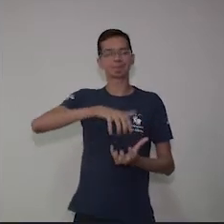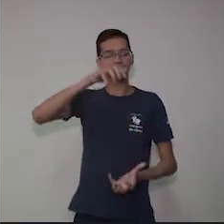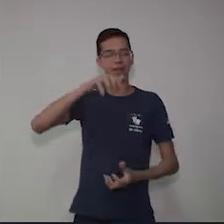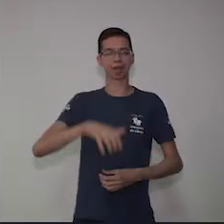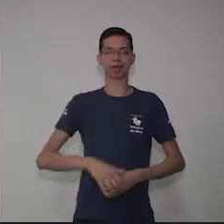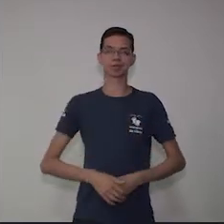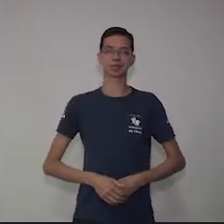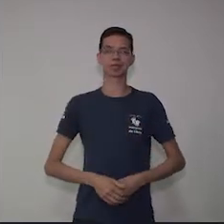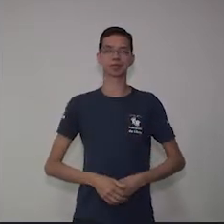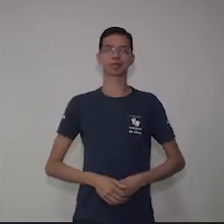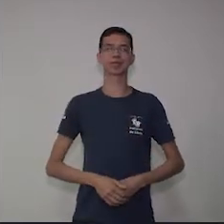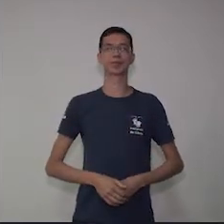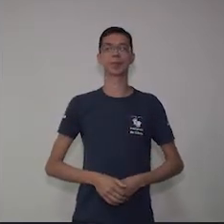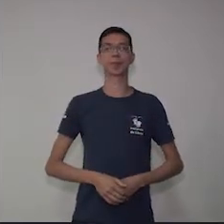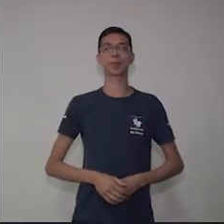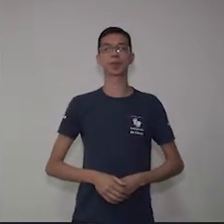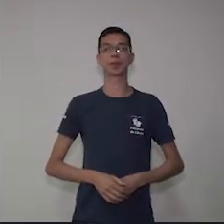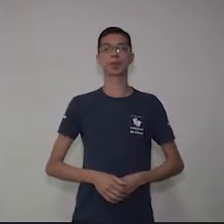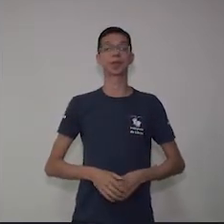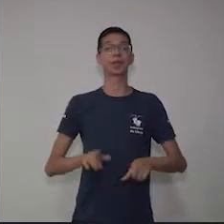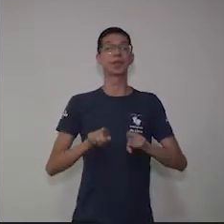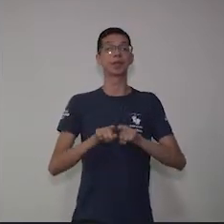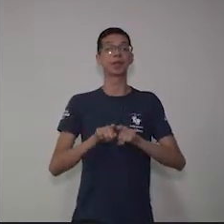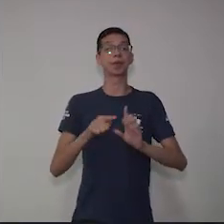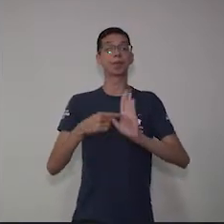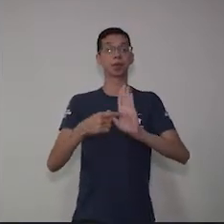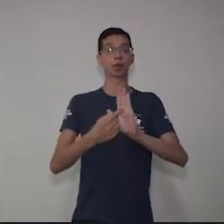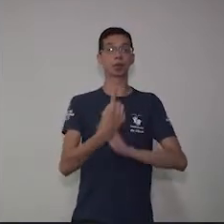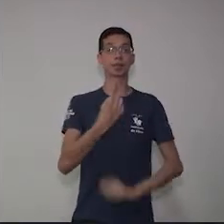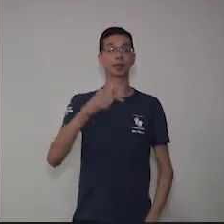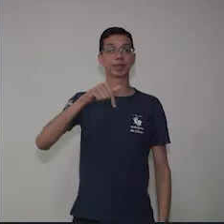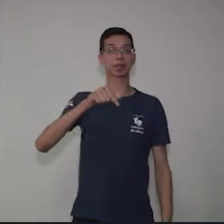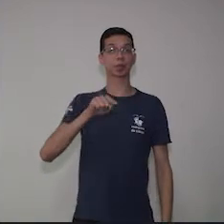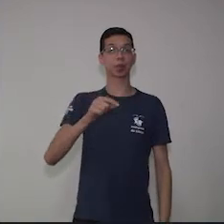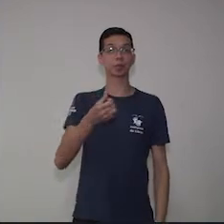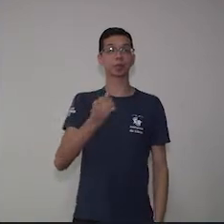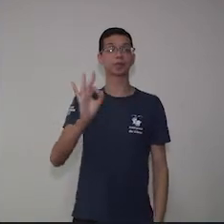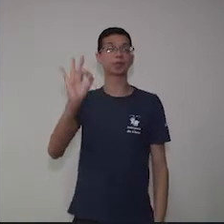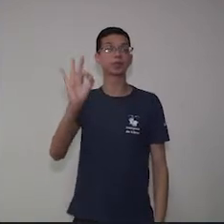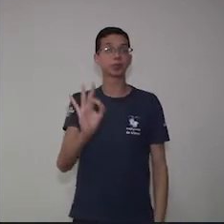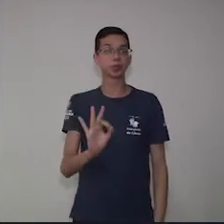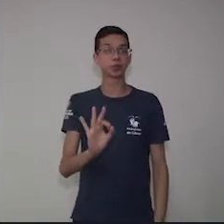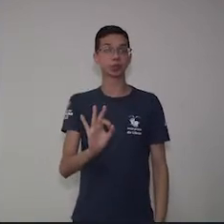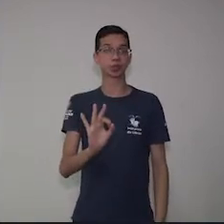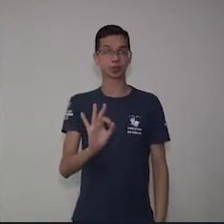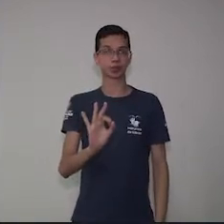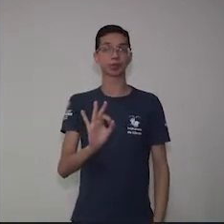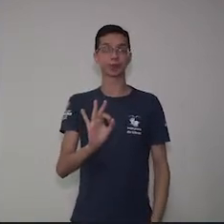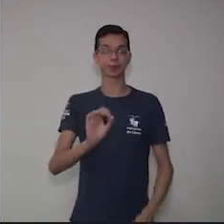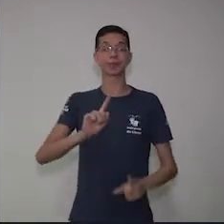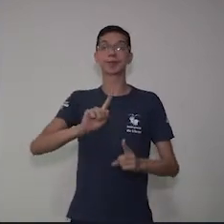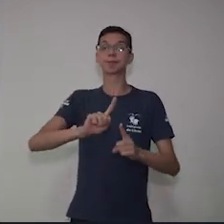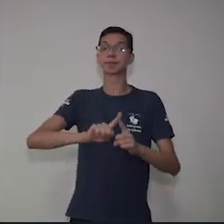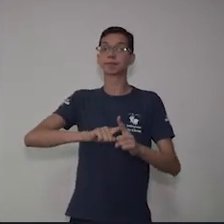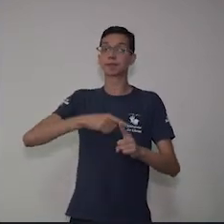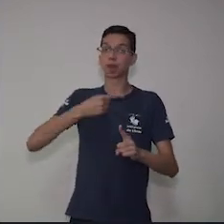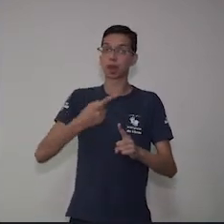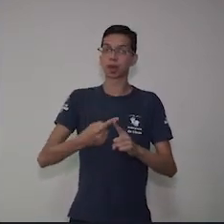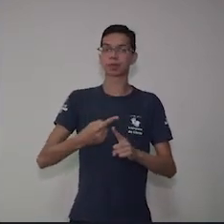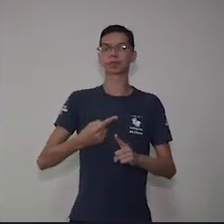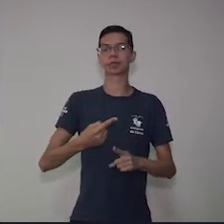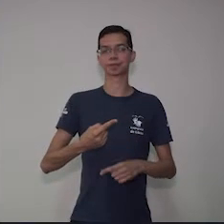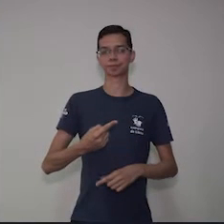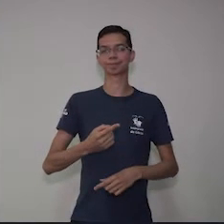afirmou mostra que a prevalência é de 17,6%, então, como maior nas pessoas que se